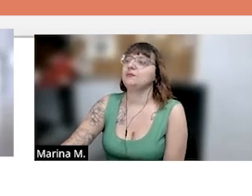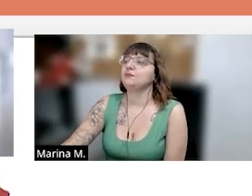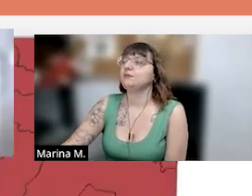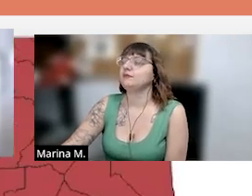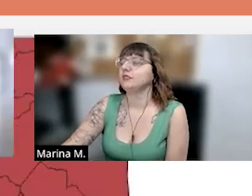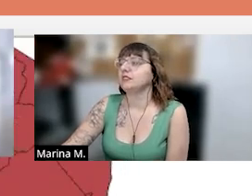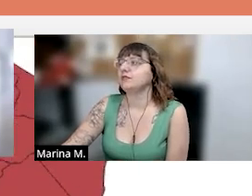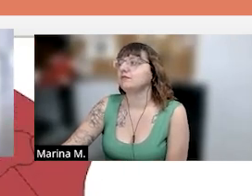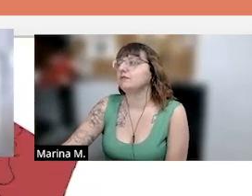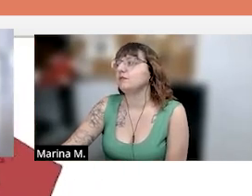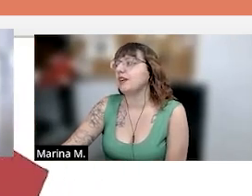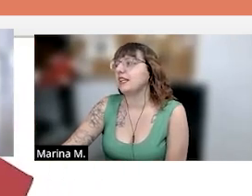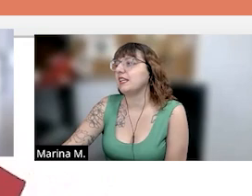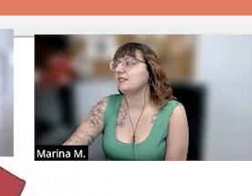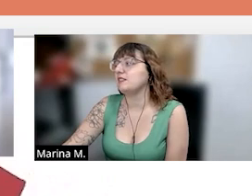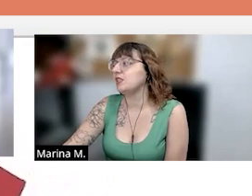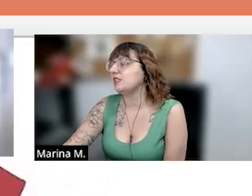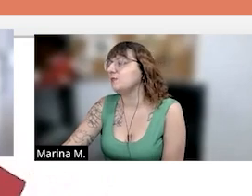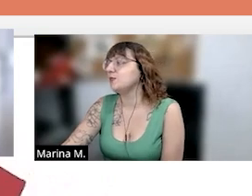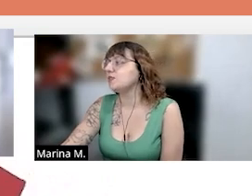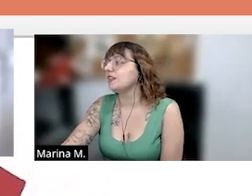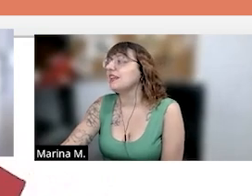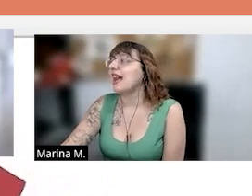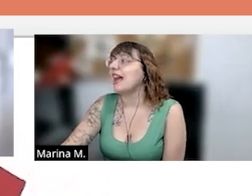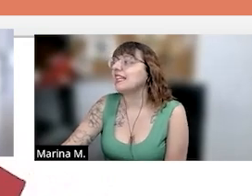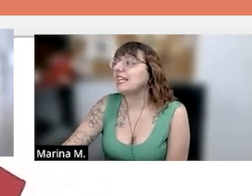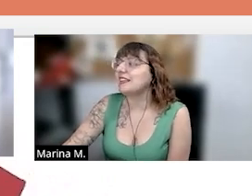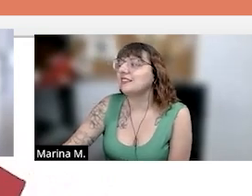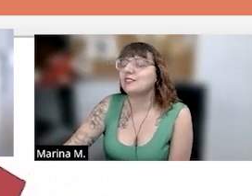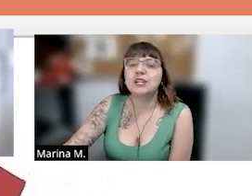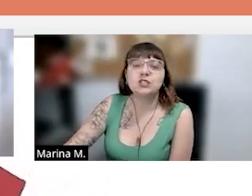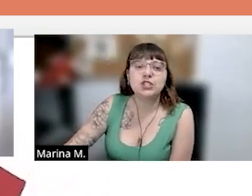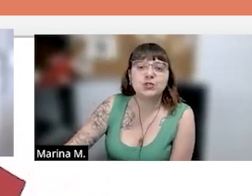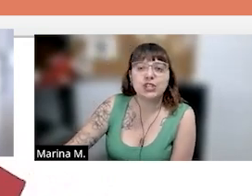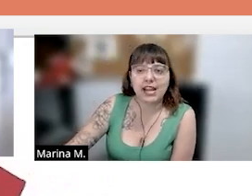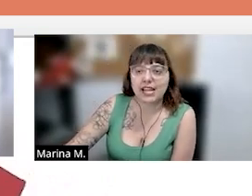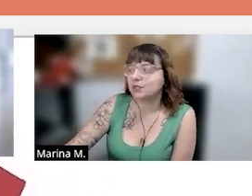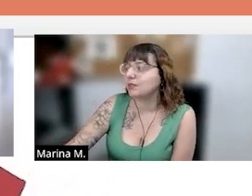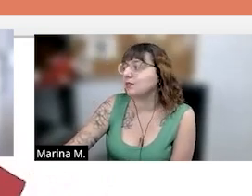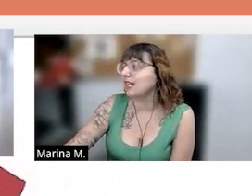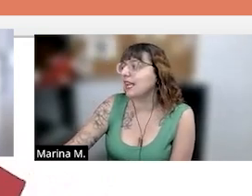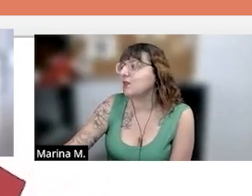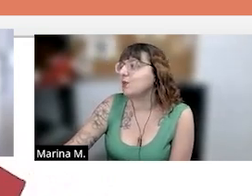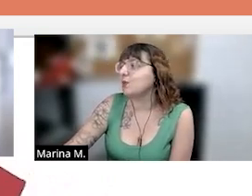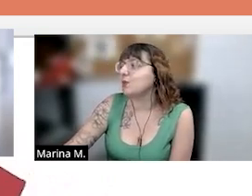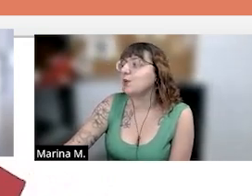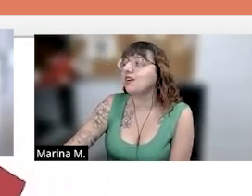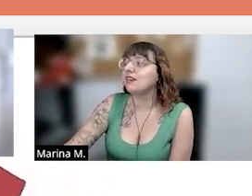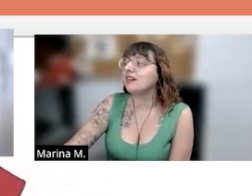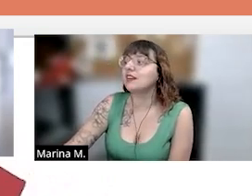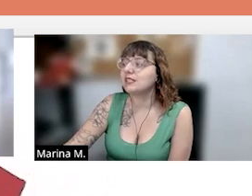Beleza. Então, focar aqui nesses municípios. Aqui no cantinho direito, eu tenho